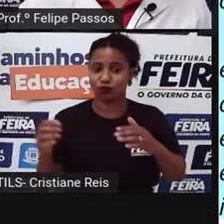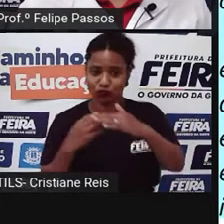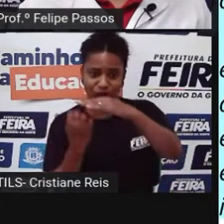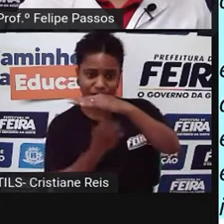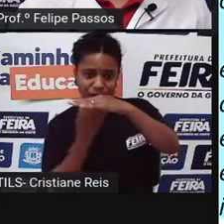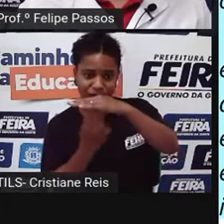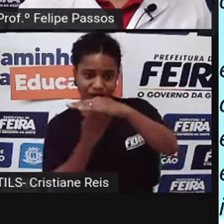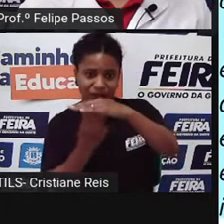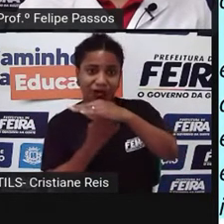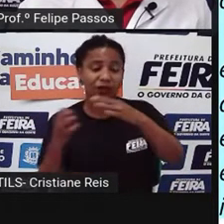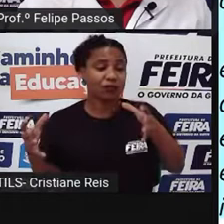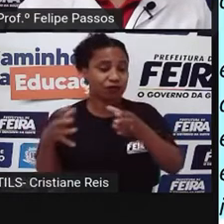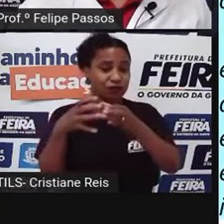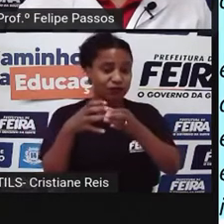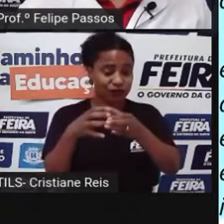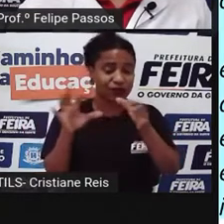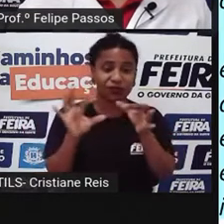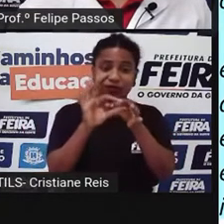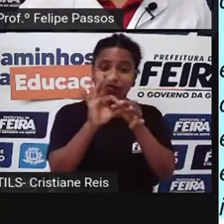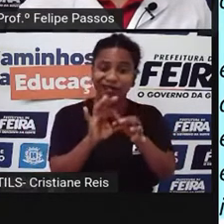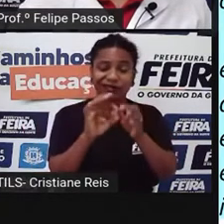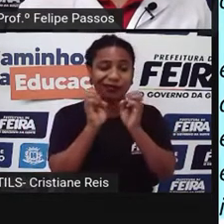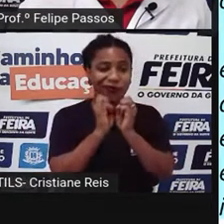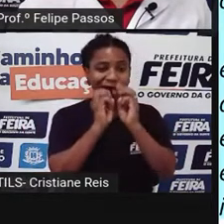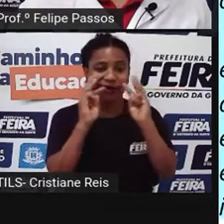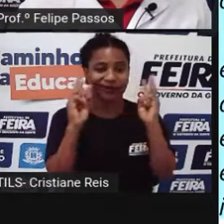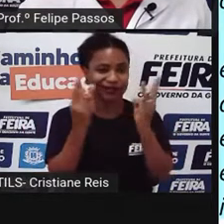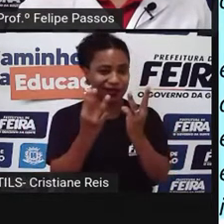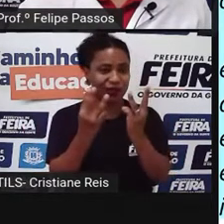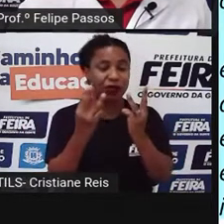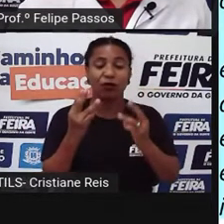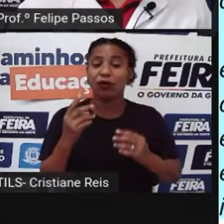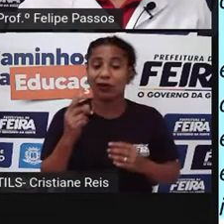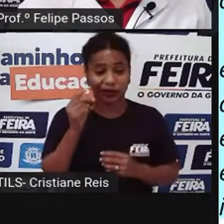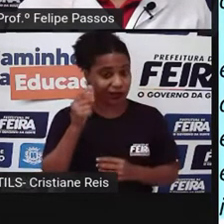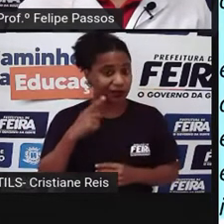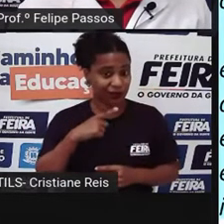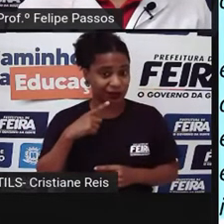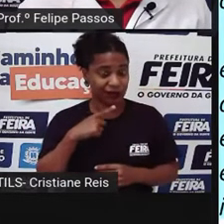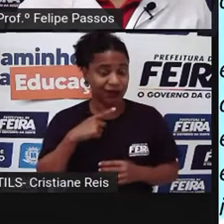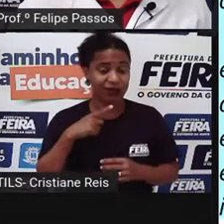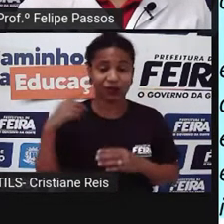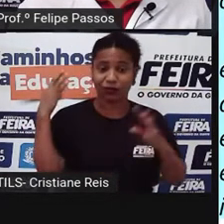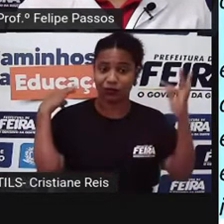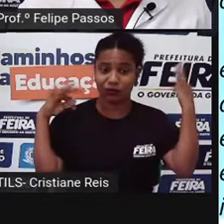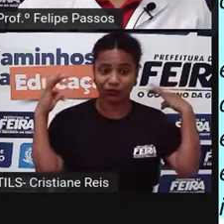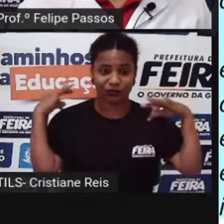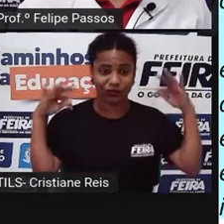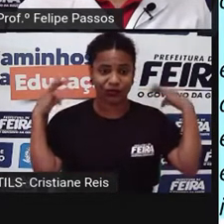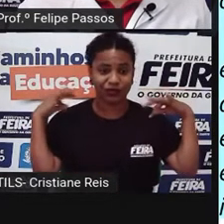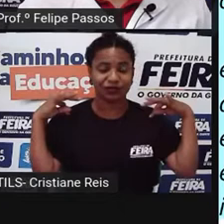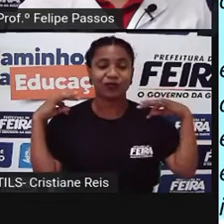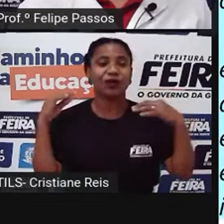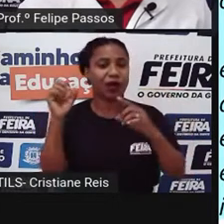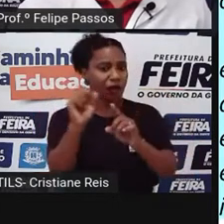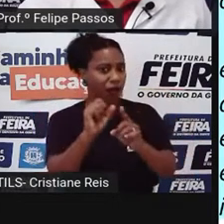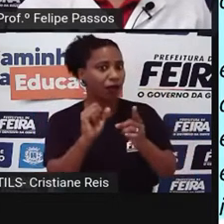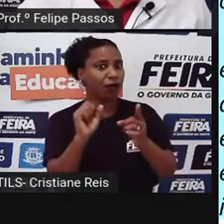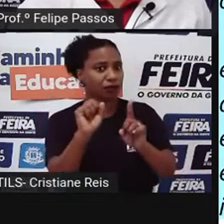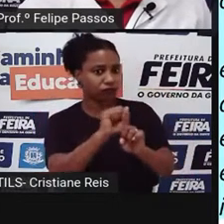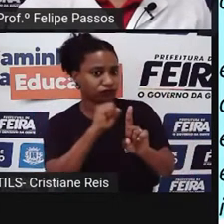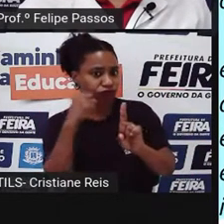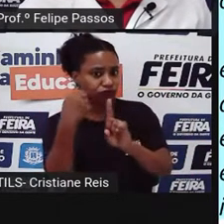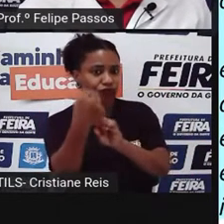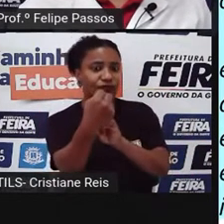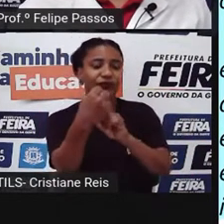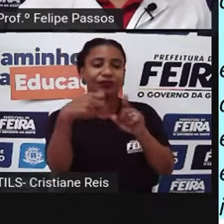Organização das Nações Unidas. A OMT define que turismo é um fenômeno de aspecto social,